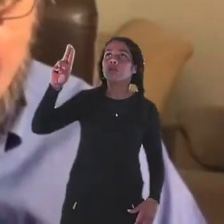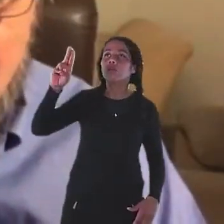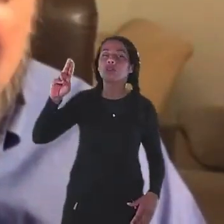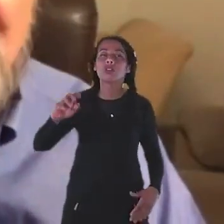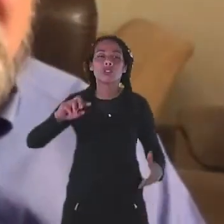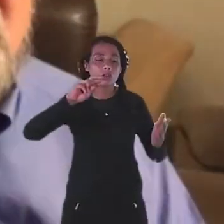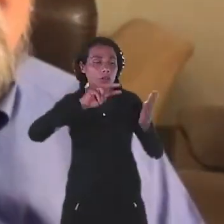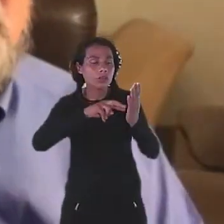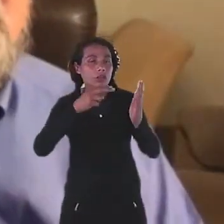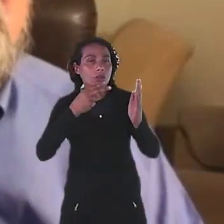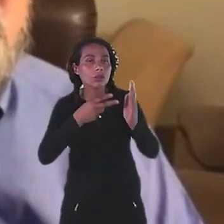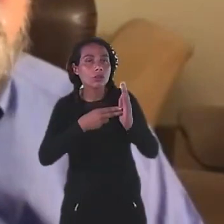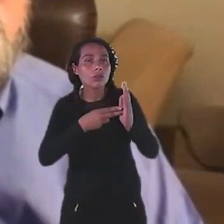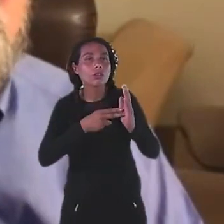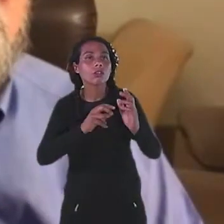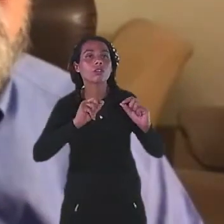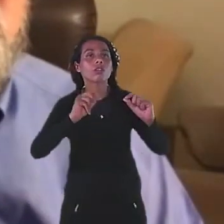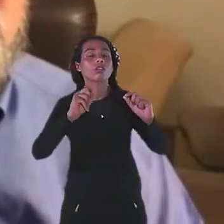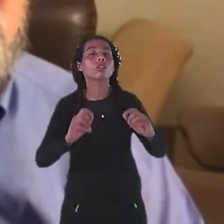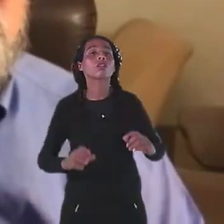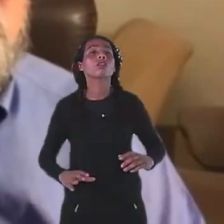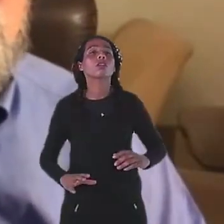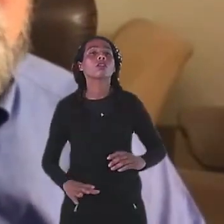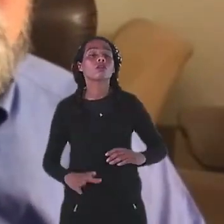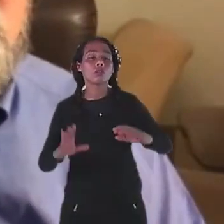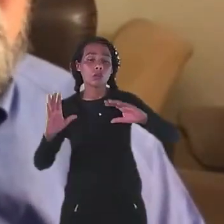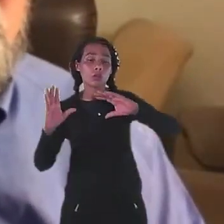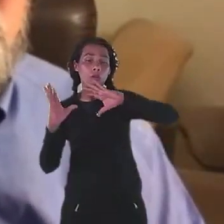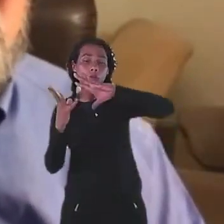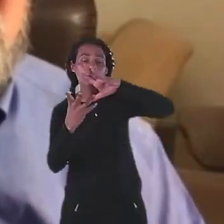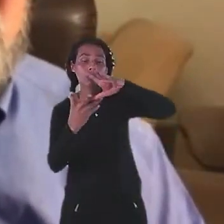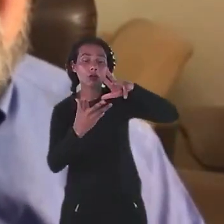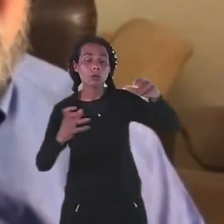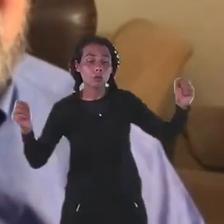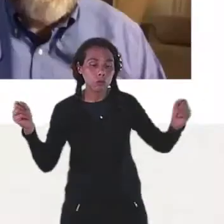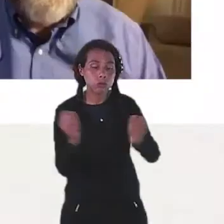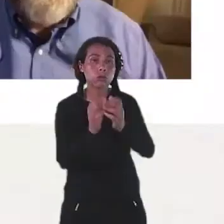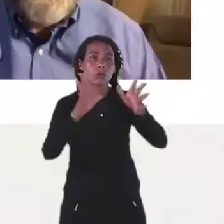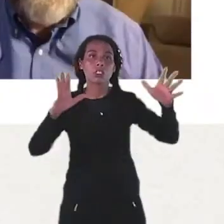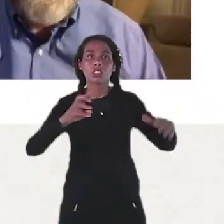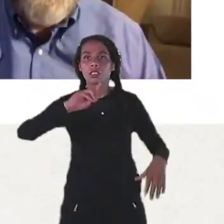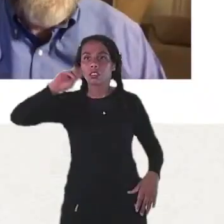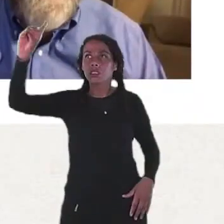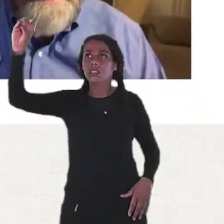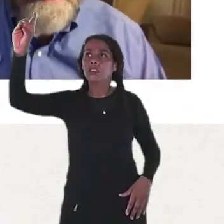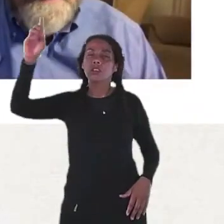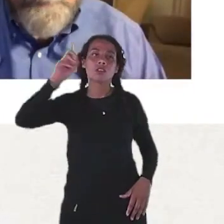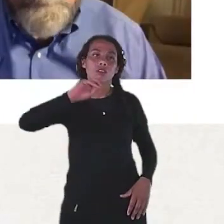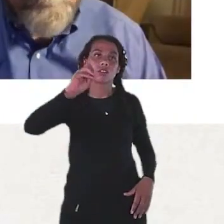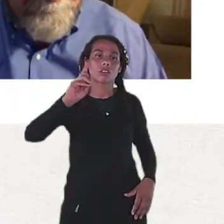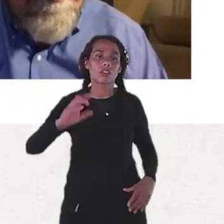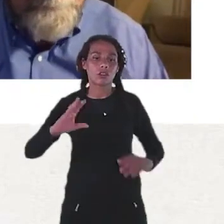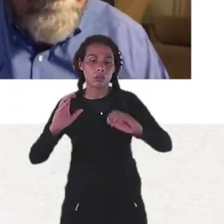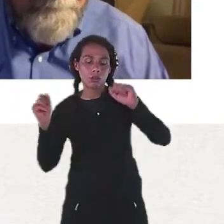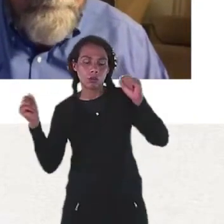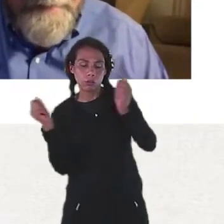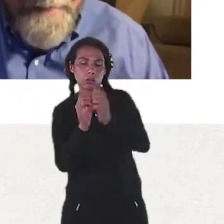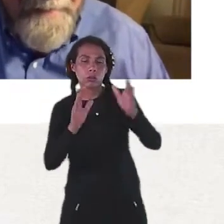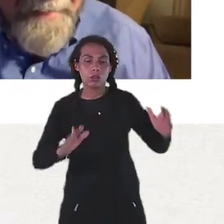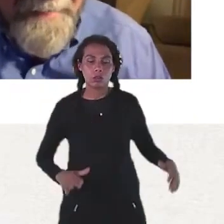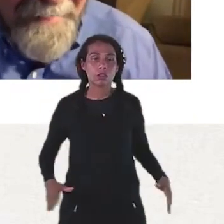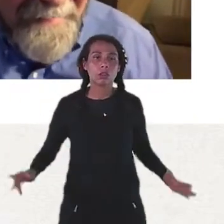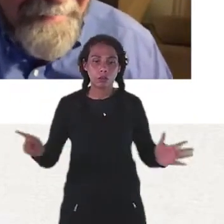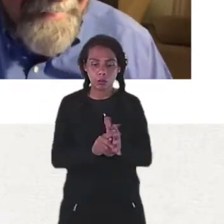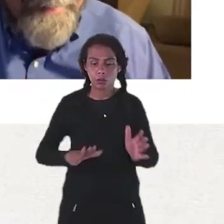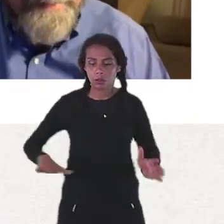que é, né, a diferença de mente e cérebro. Foi o Chico Mendonça que falou, registrando aqui, fazendo a pergunta já para ele não me matar